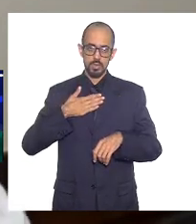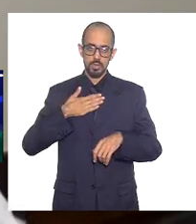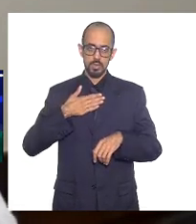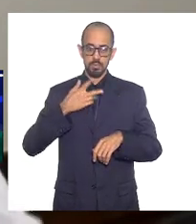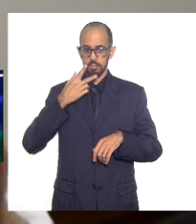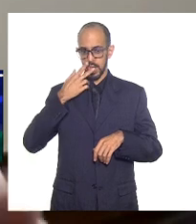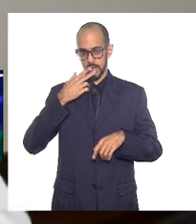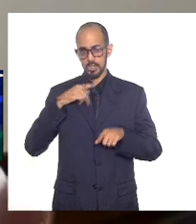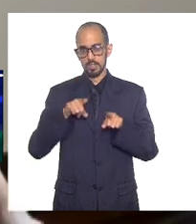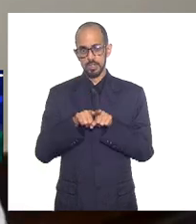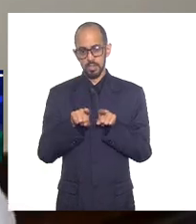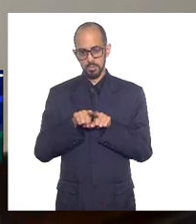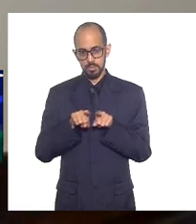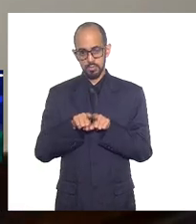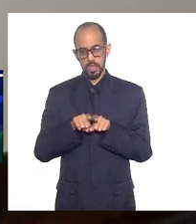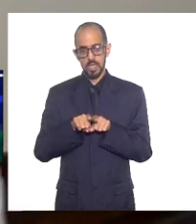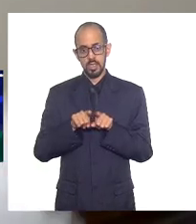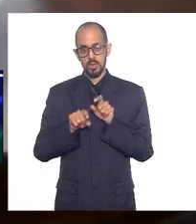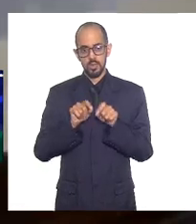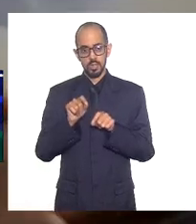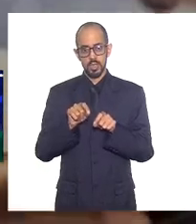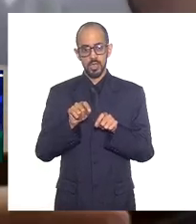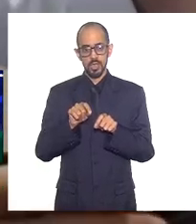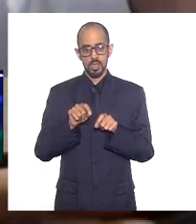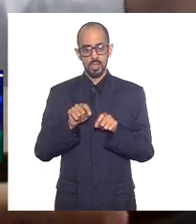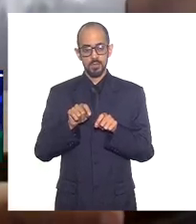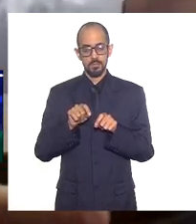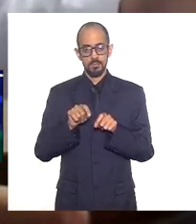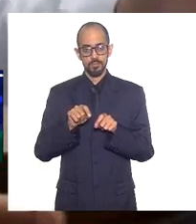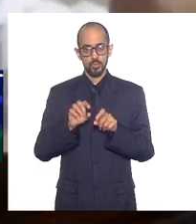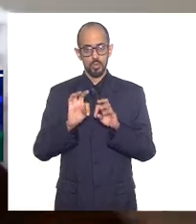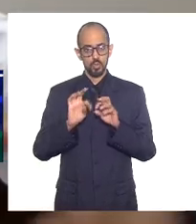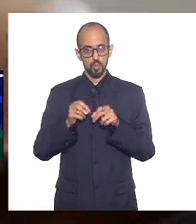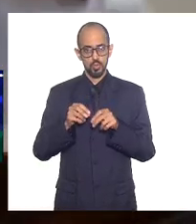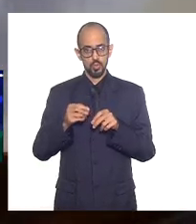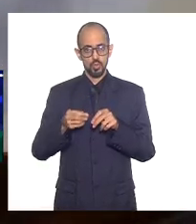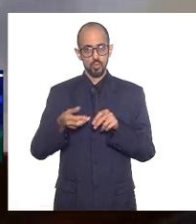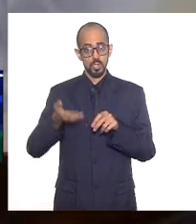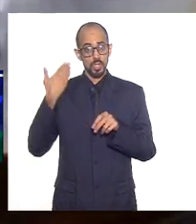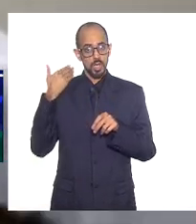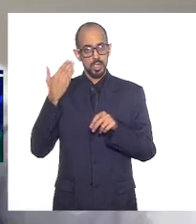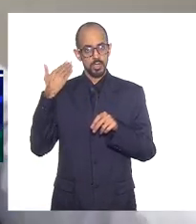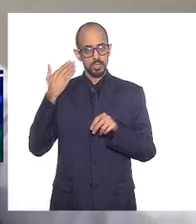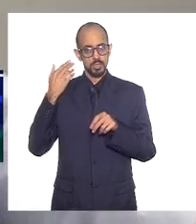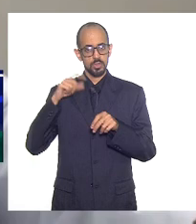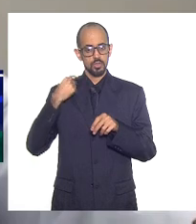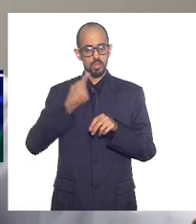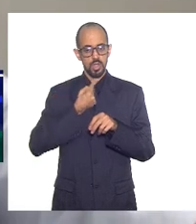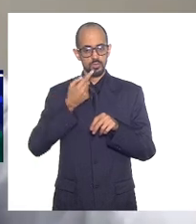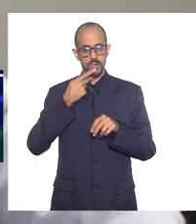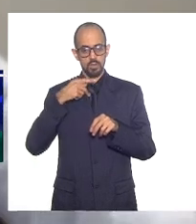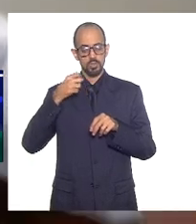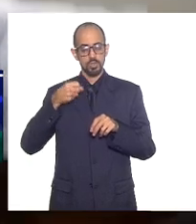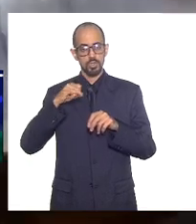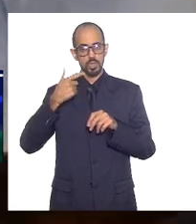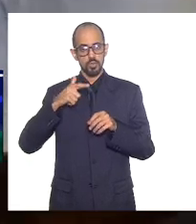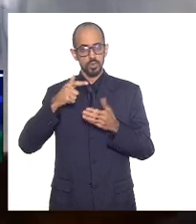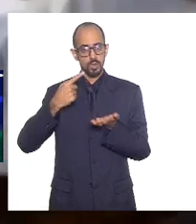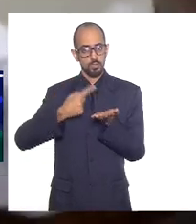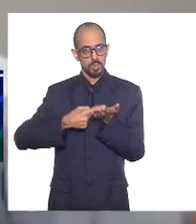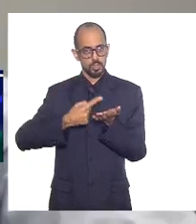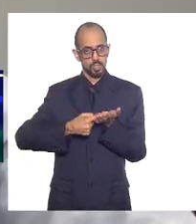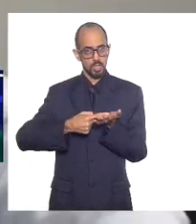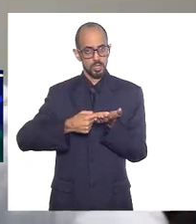O Cecília Omar e Tia Ju concordam? Tem a ver com o tema que estávamos tratando antes, porque, se não houver uma agenda de direitos, se não houver uma